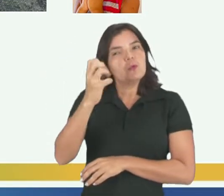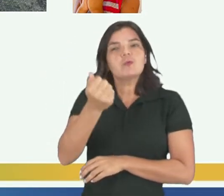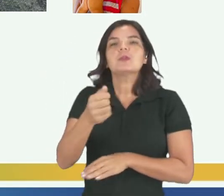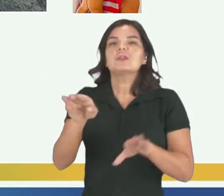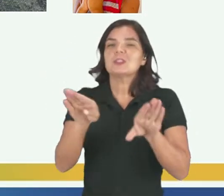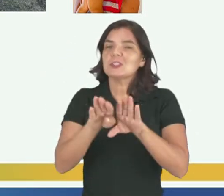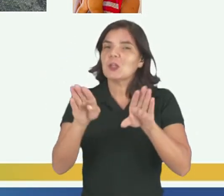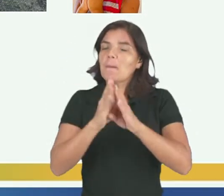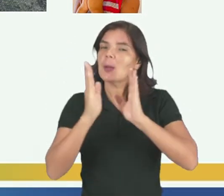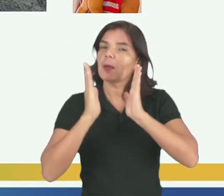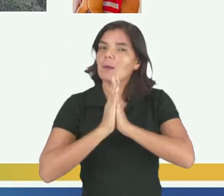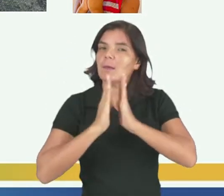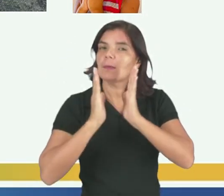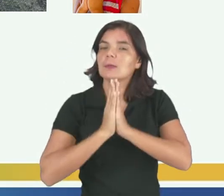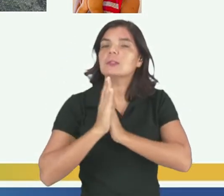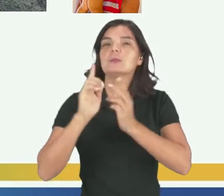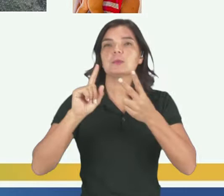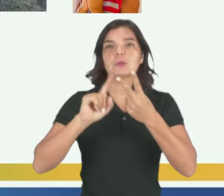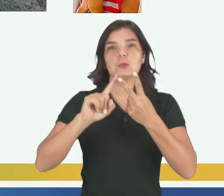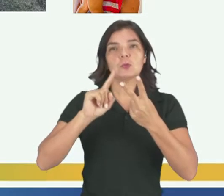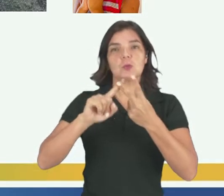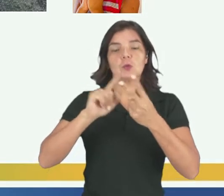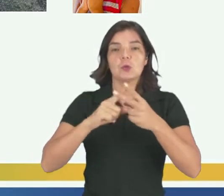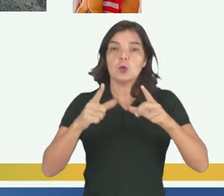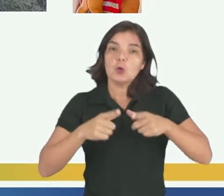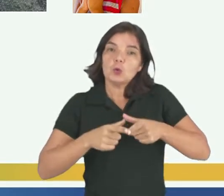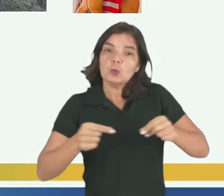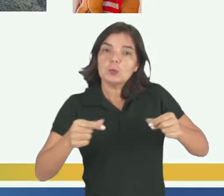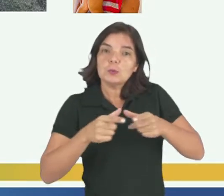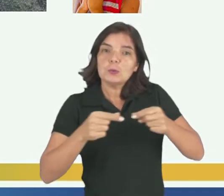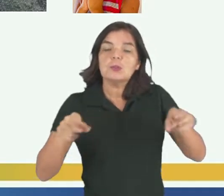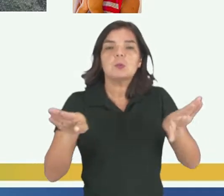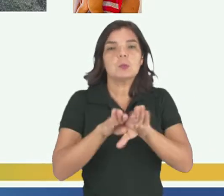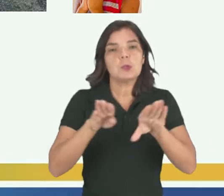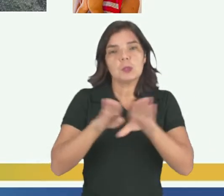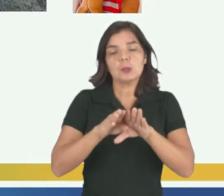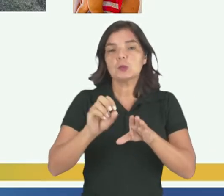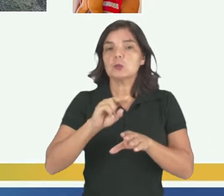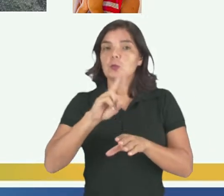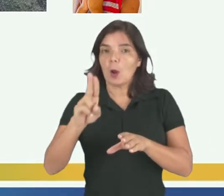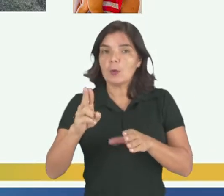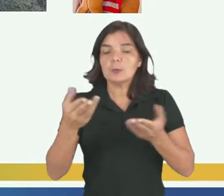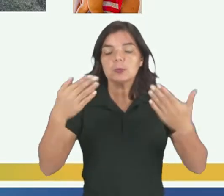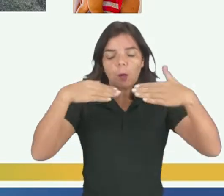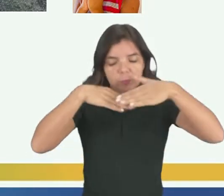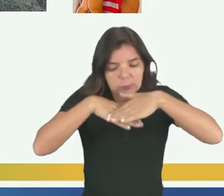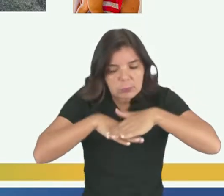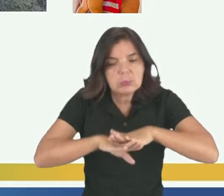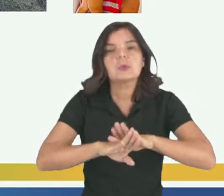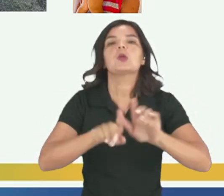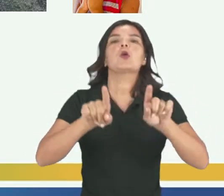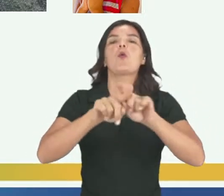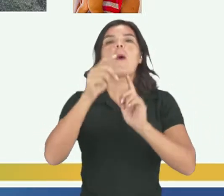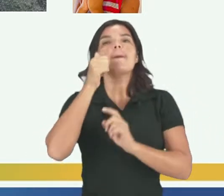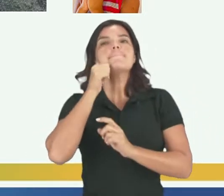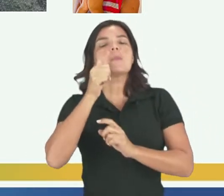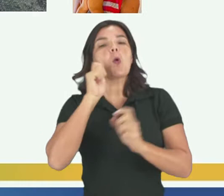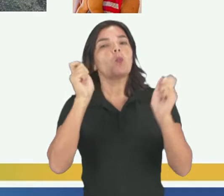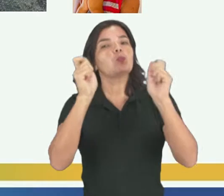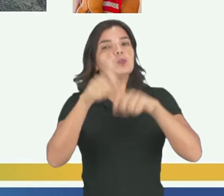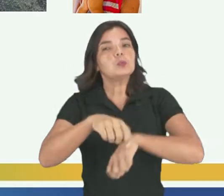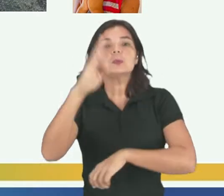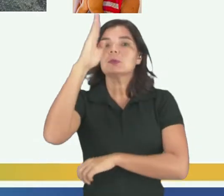fazendo a sua reza, vamos ter o menino chinês ali, ou japonês, encurvado, uma menina